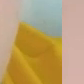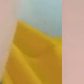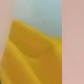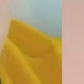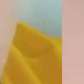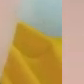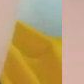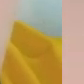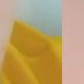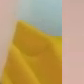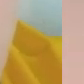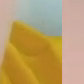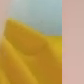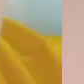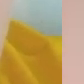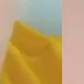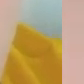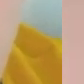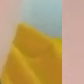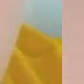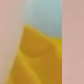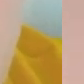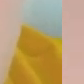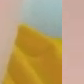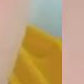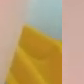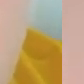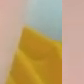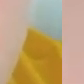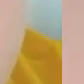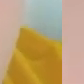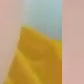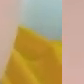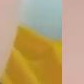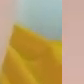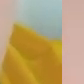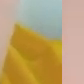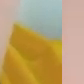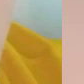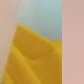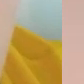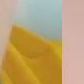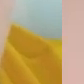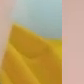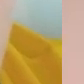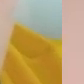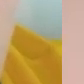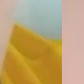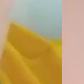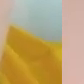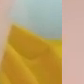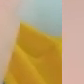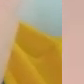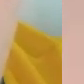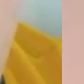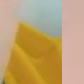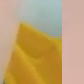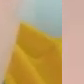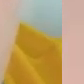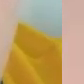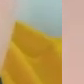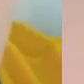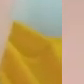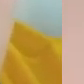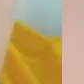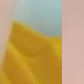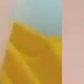mil inscritos esse ano de 2023, conto com a ajuda de vocês. E agora, sem enrolação, vamos para o vídeo, galera. Veja o sorteio da Loto Fácil de